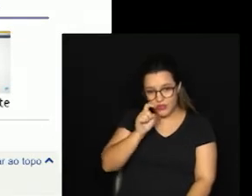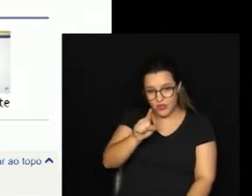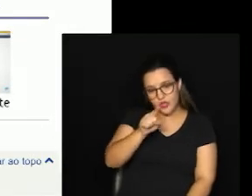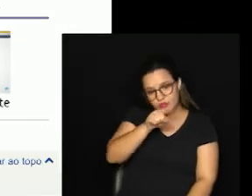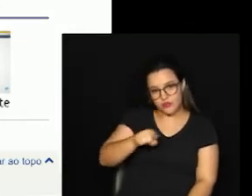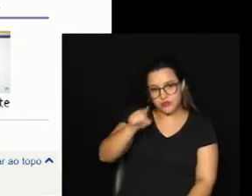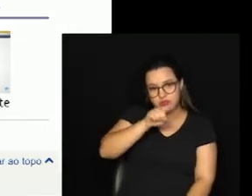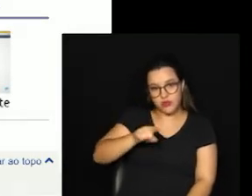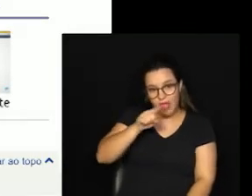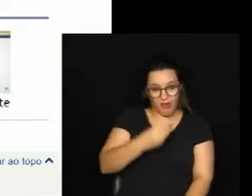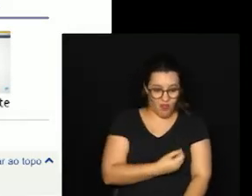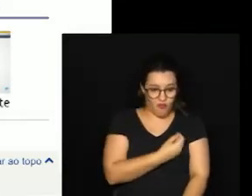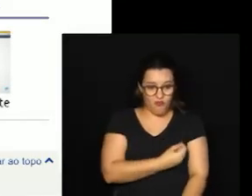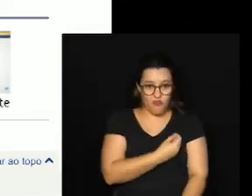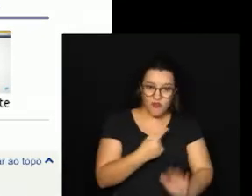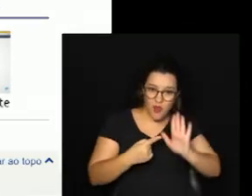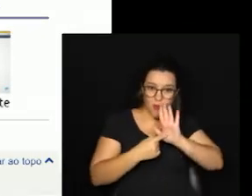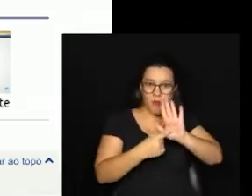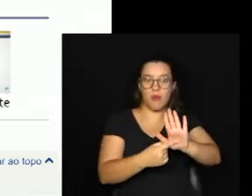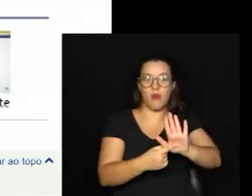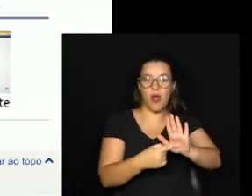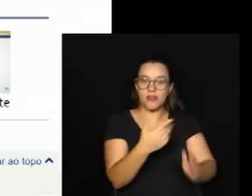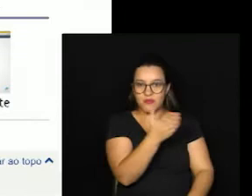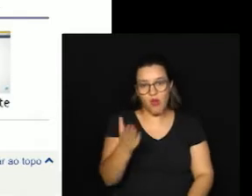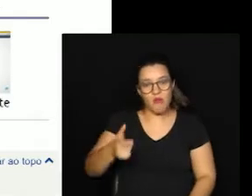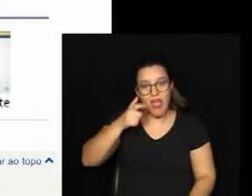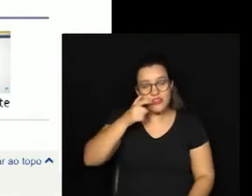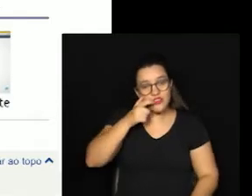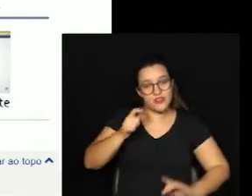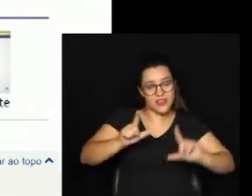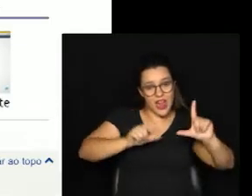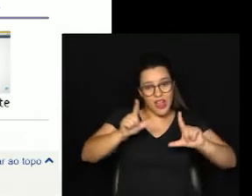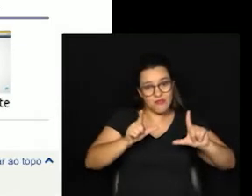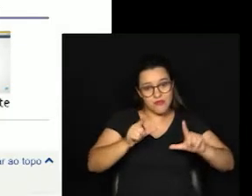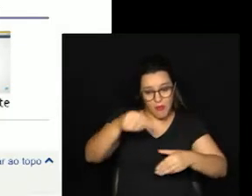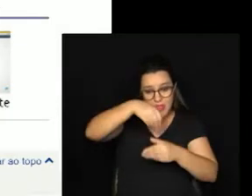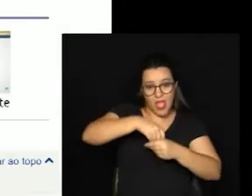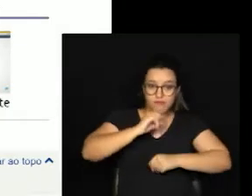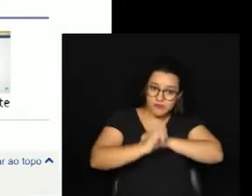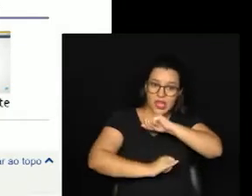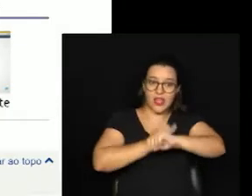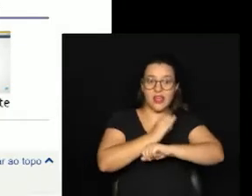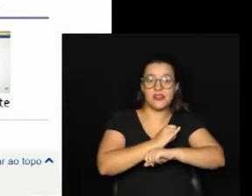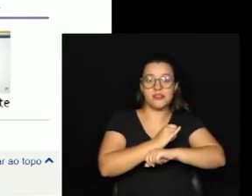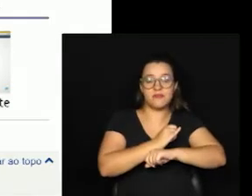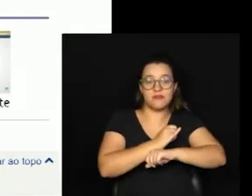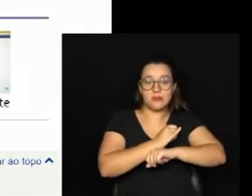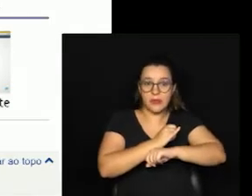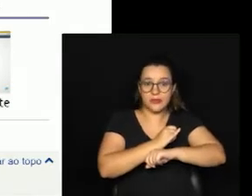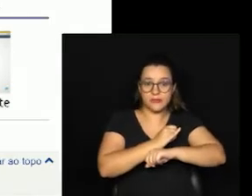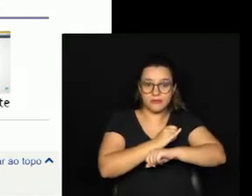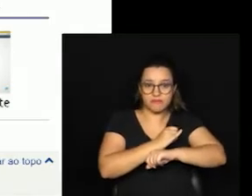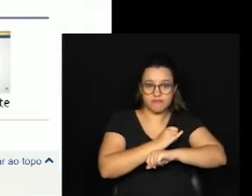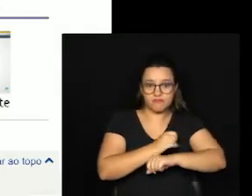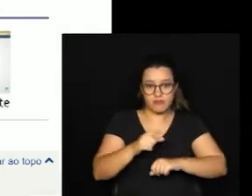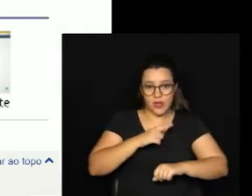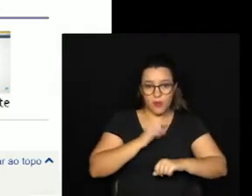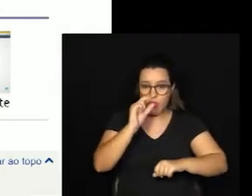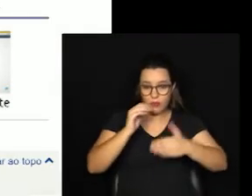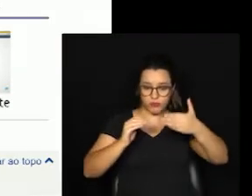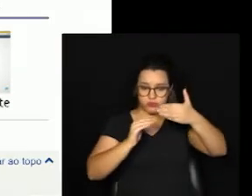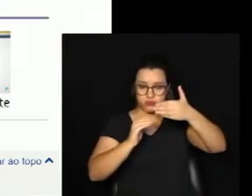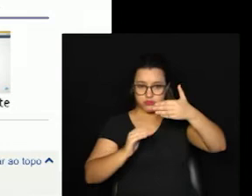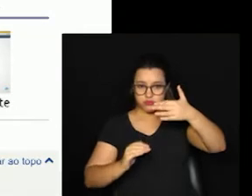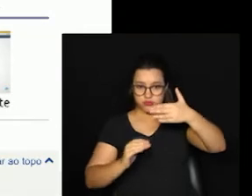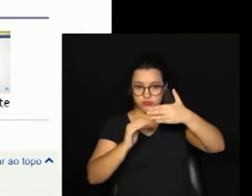carregar também a nossa programação ao vivo. E você pode conferir ainda, aqui um pouco mais abaixo, à direita